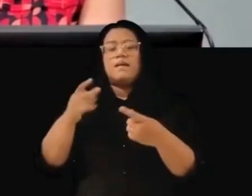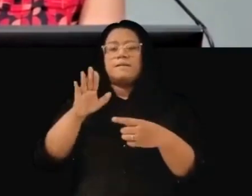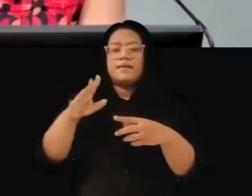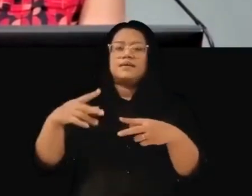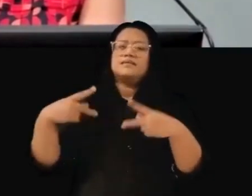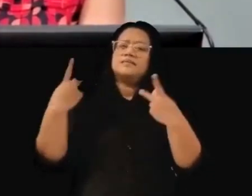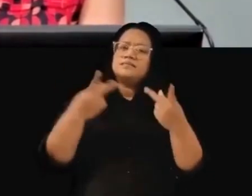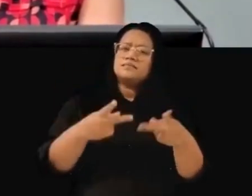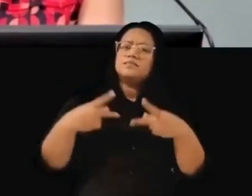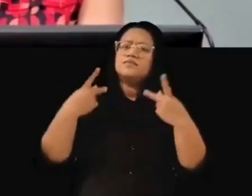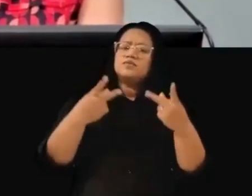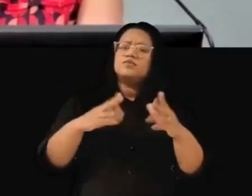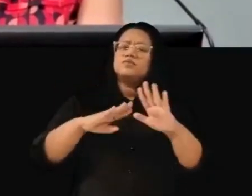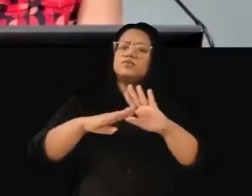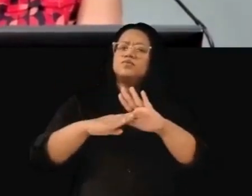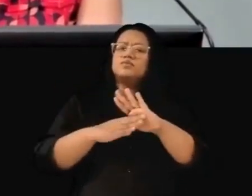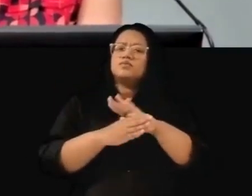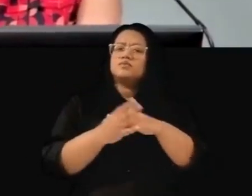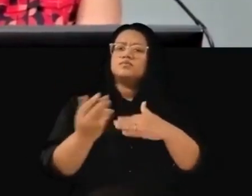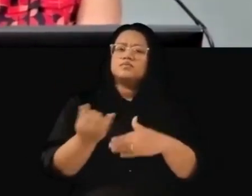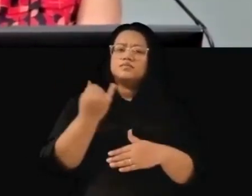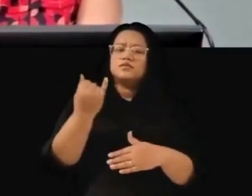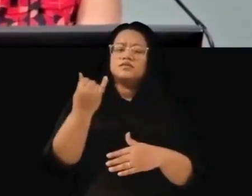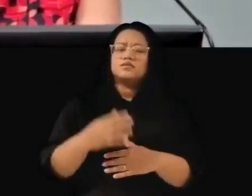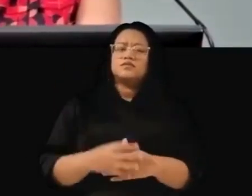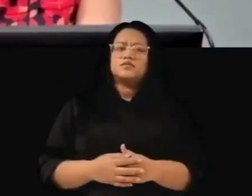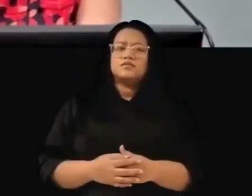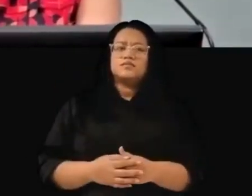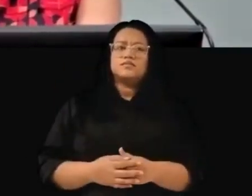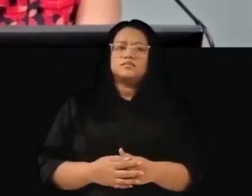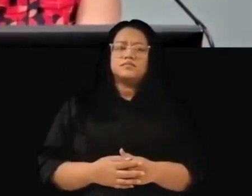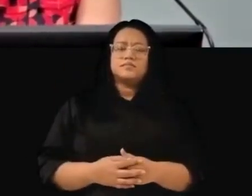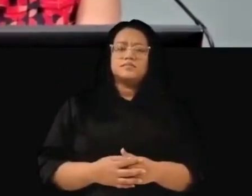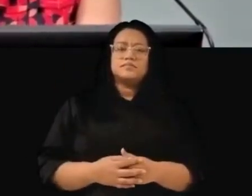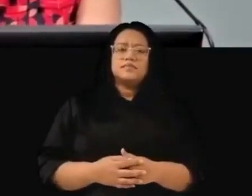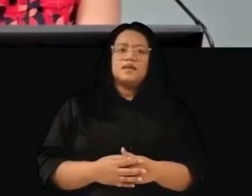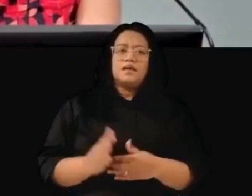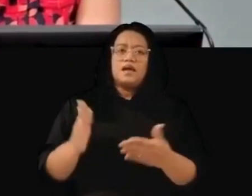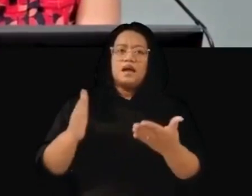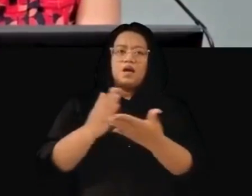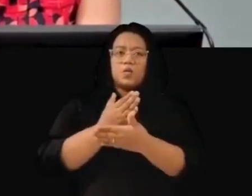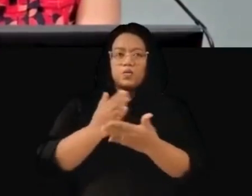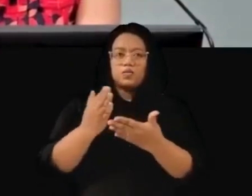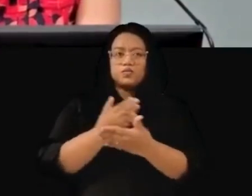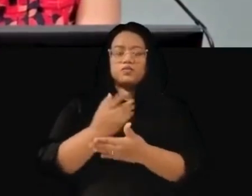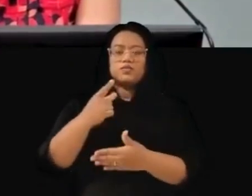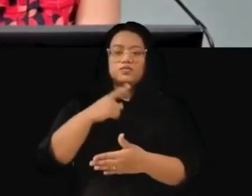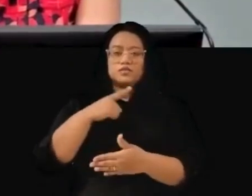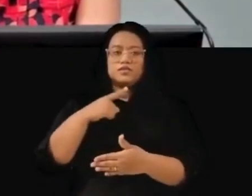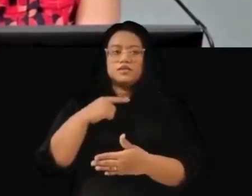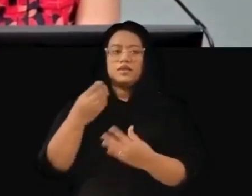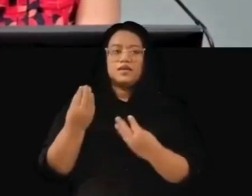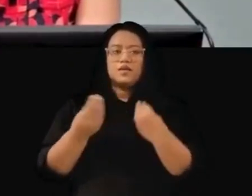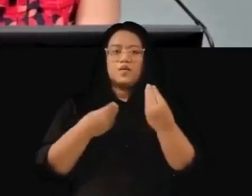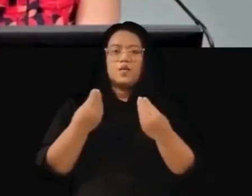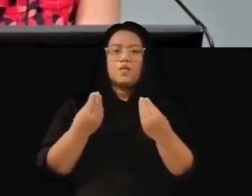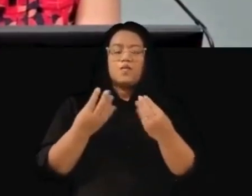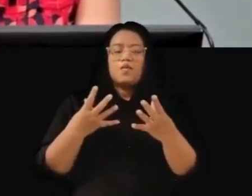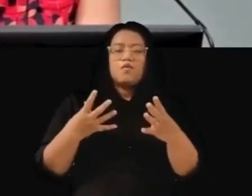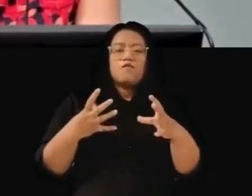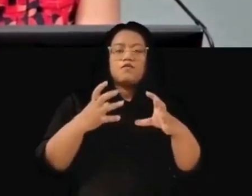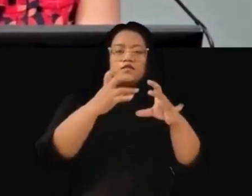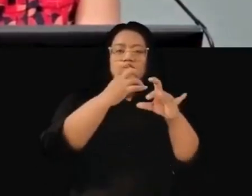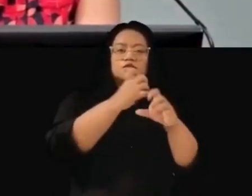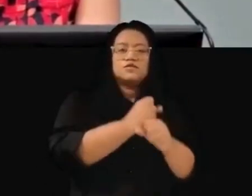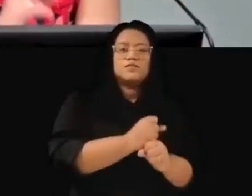visita de campo. E agora, algumas situações são incomensuráveis, não tem métrica possível, né? Estou me referindo,